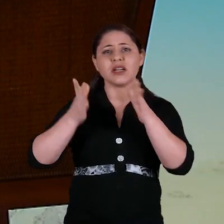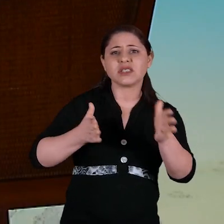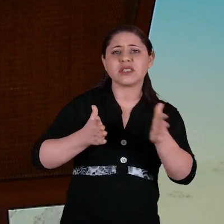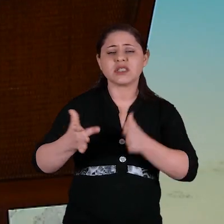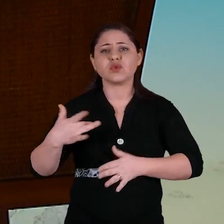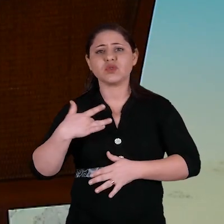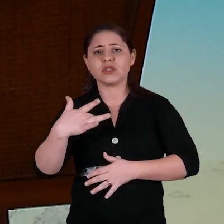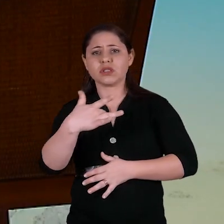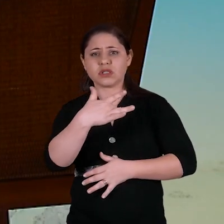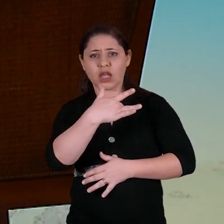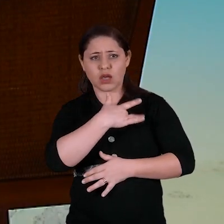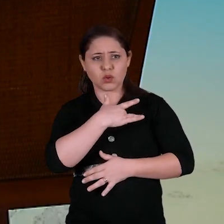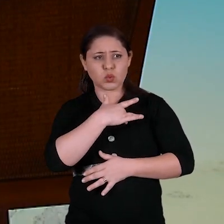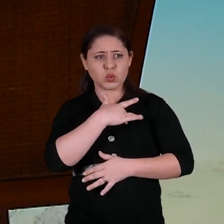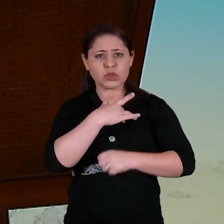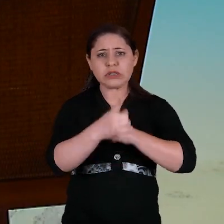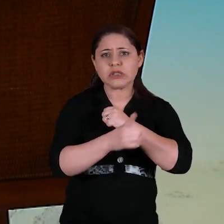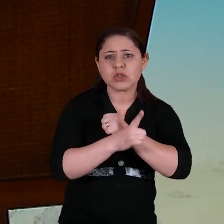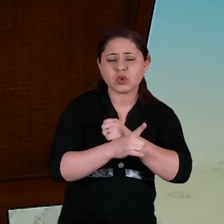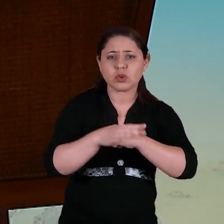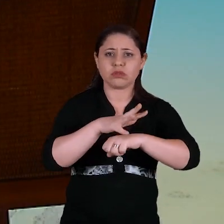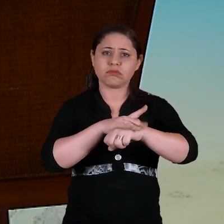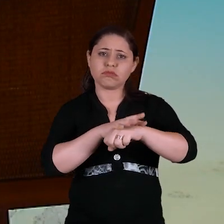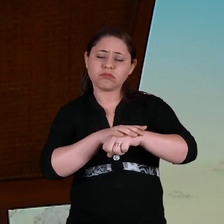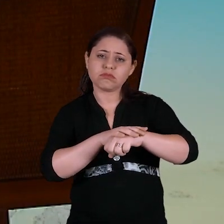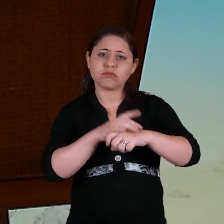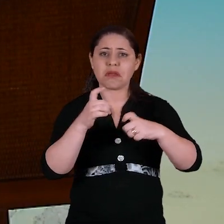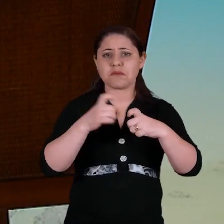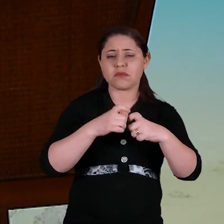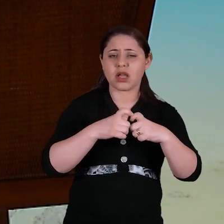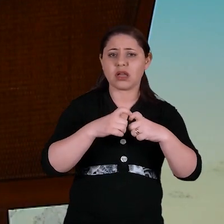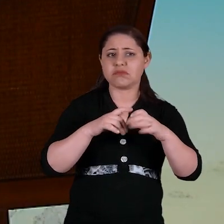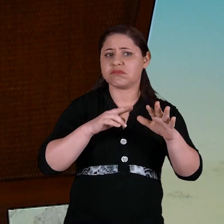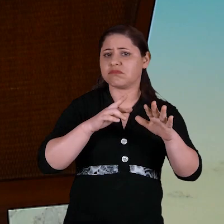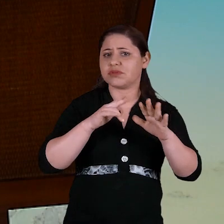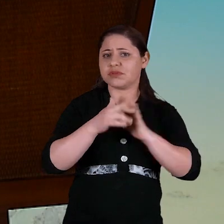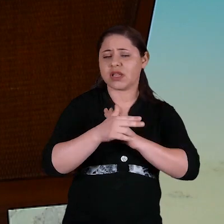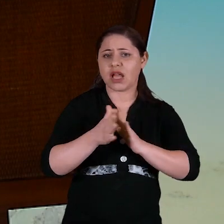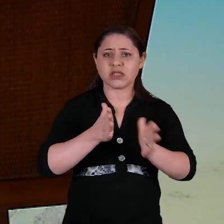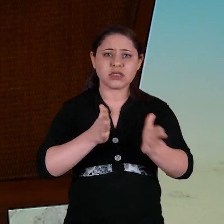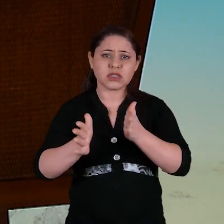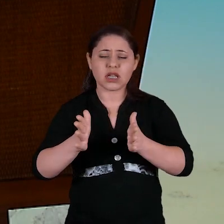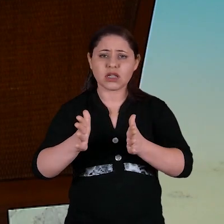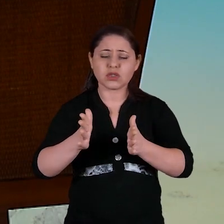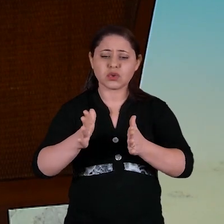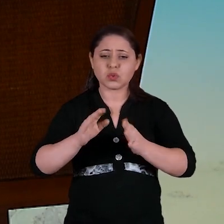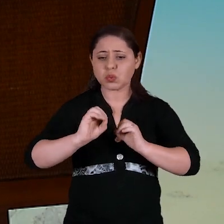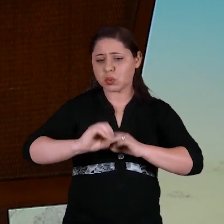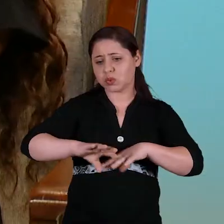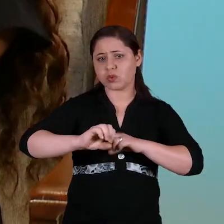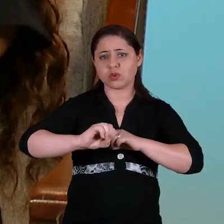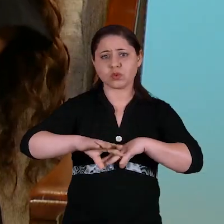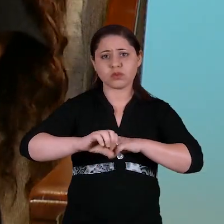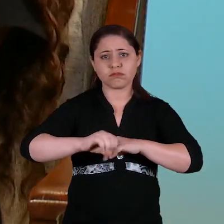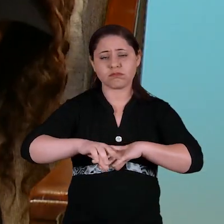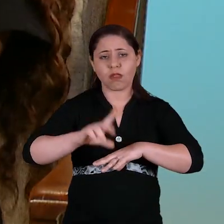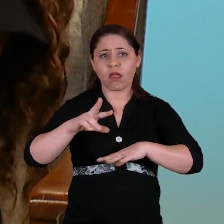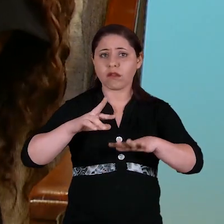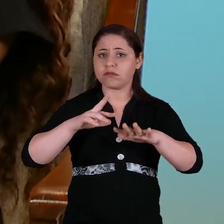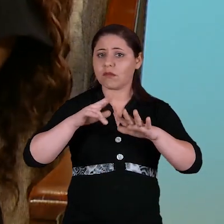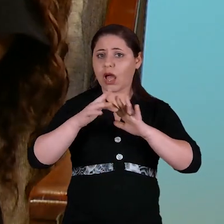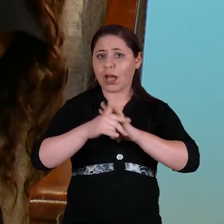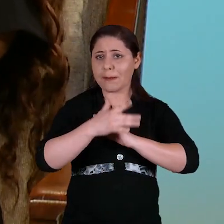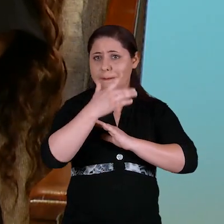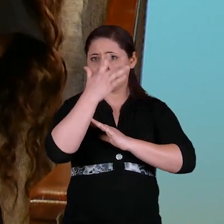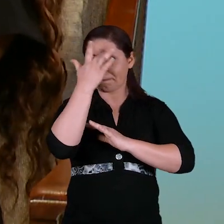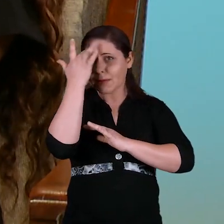à saúde, com os tratamentos, a gente está tão preocupado com ter acesso à educação ou com essas coisas que entende-se